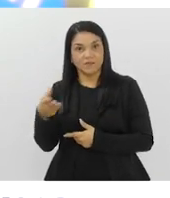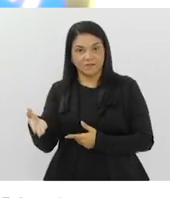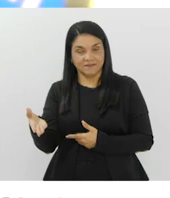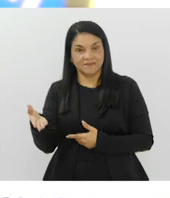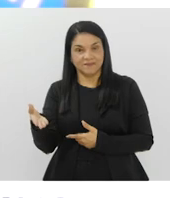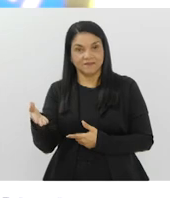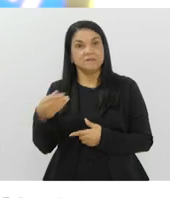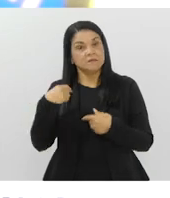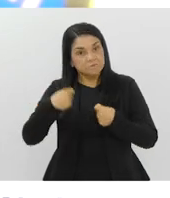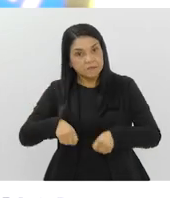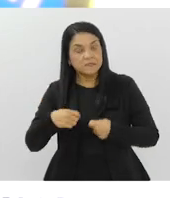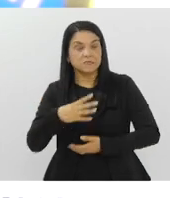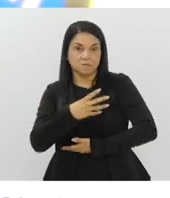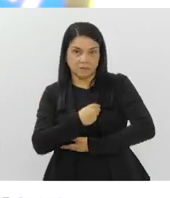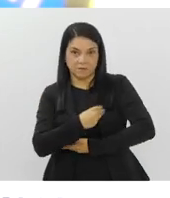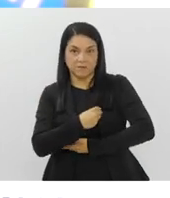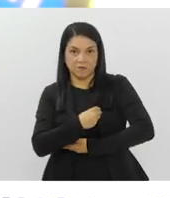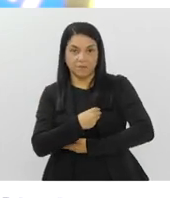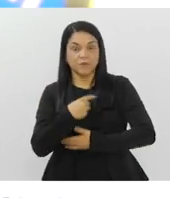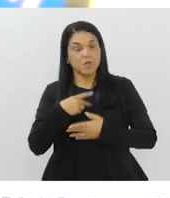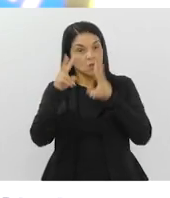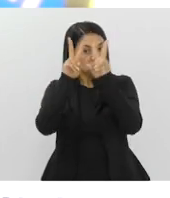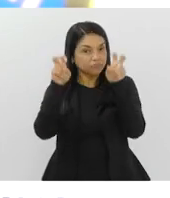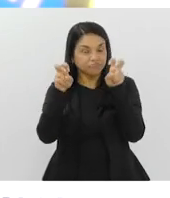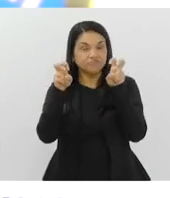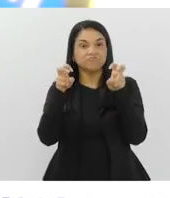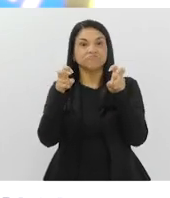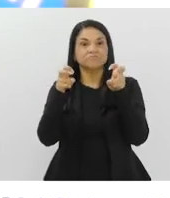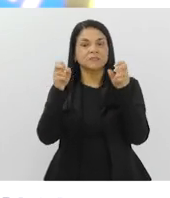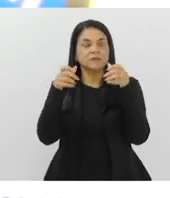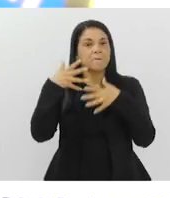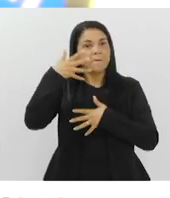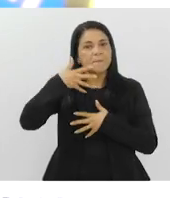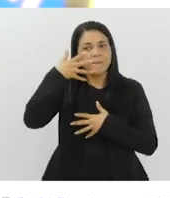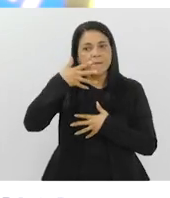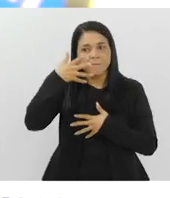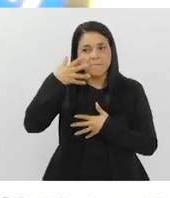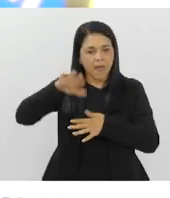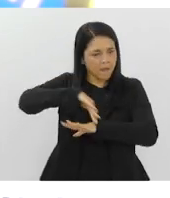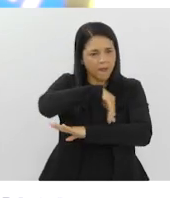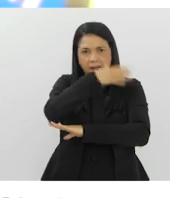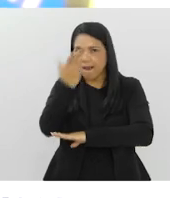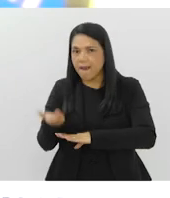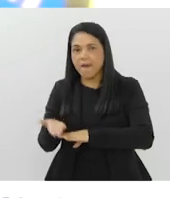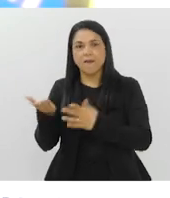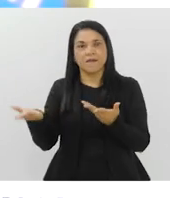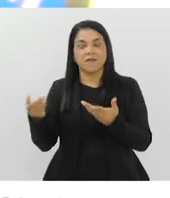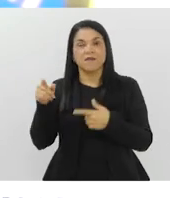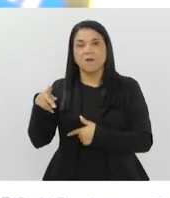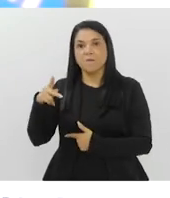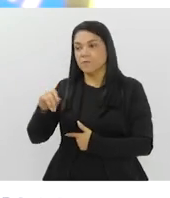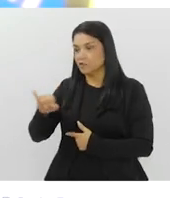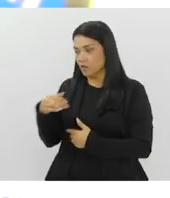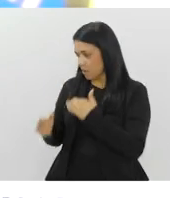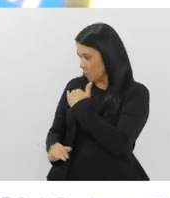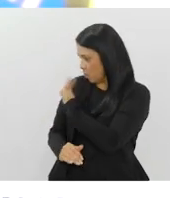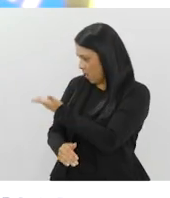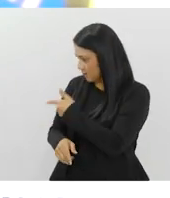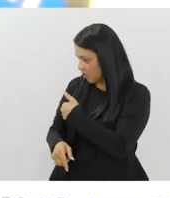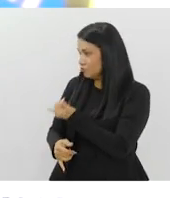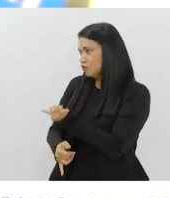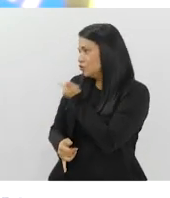tem que amamentar. Eu falo de amamentação 24 horas por dia. E eu tenho um PJ aqui do meu lado, eu vou falar com ela. Ah, não, olha, desculpa,